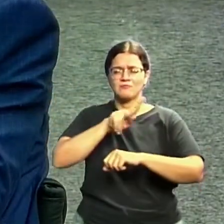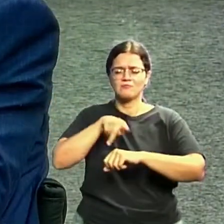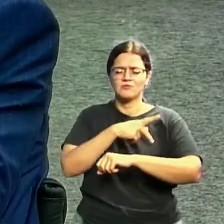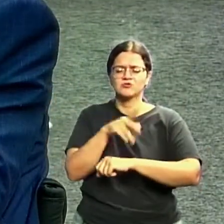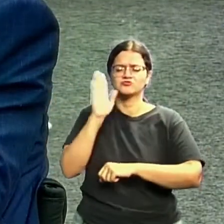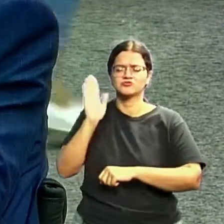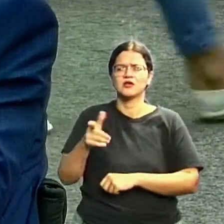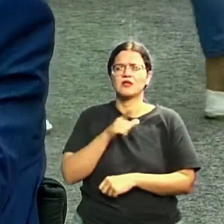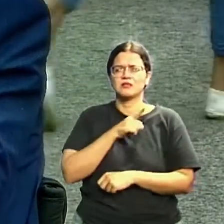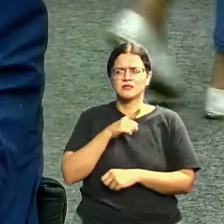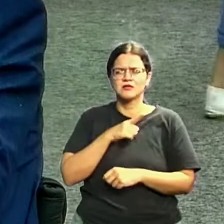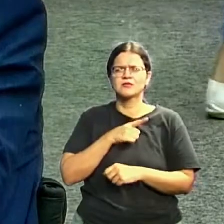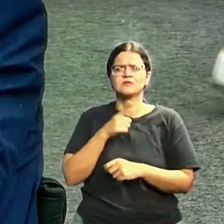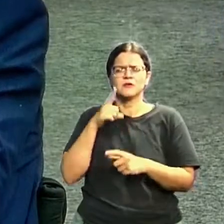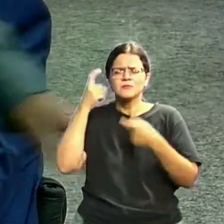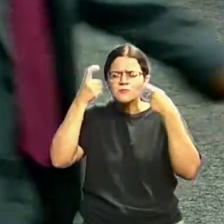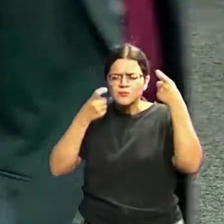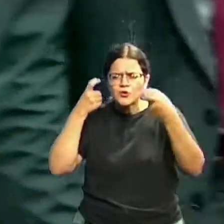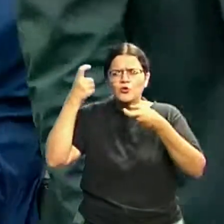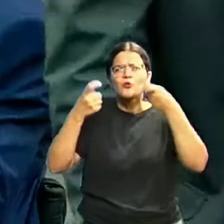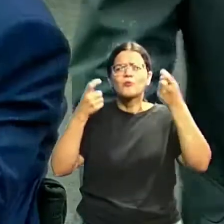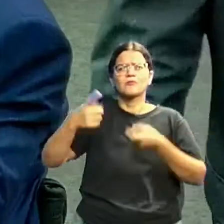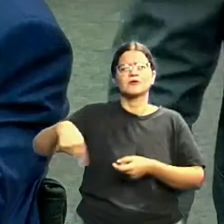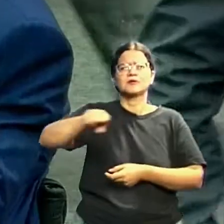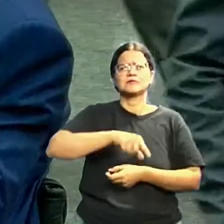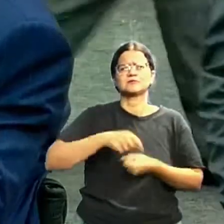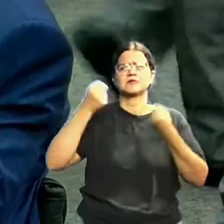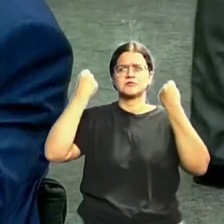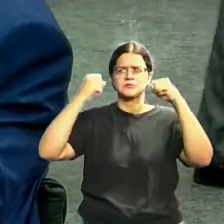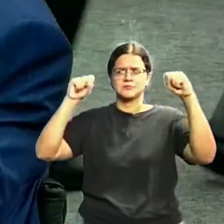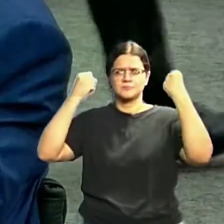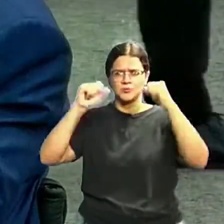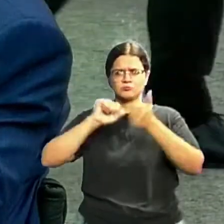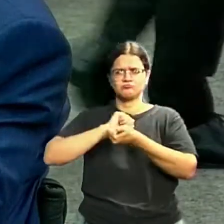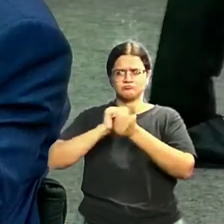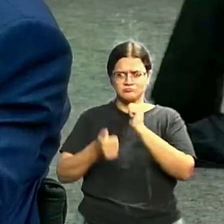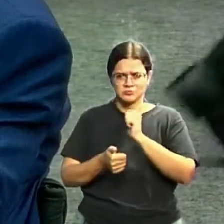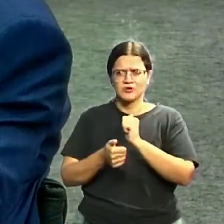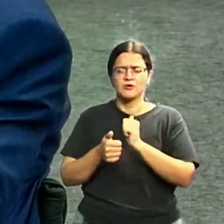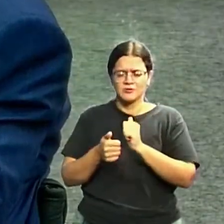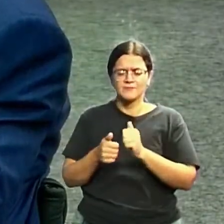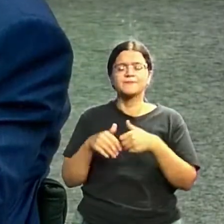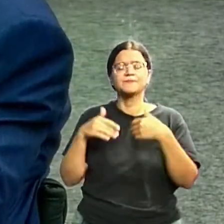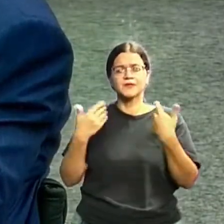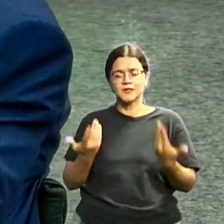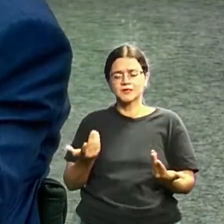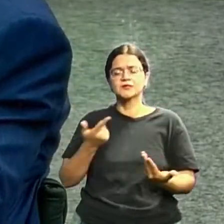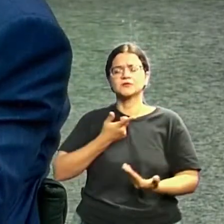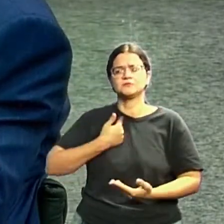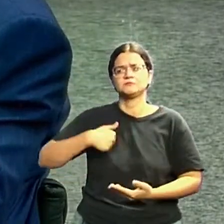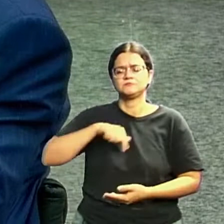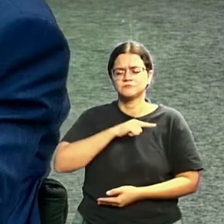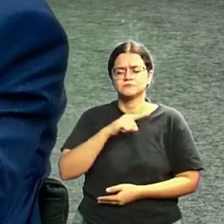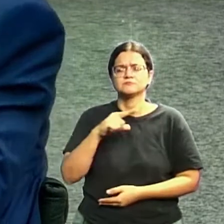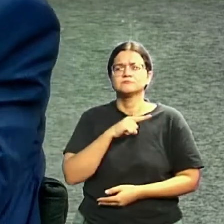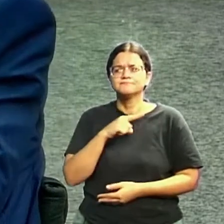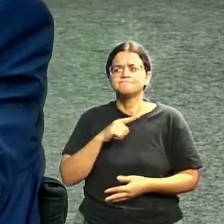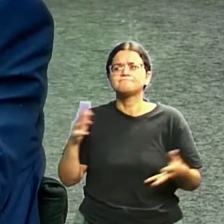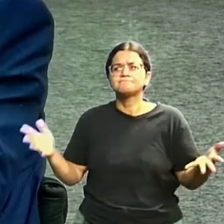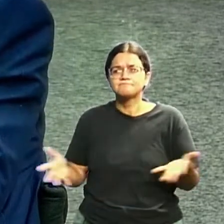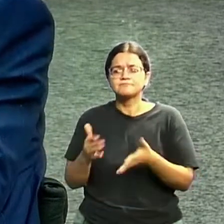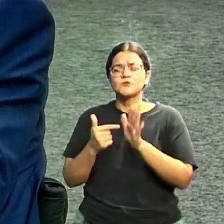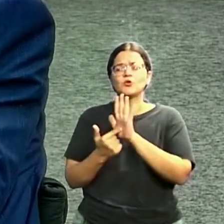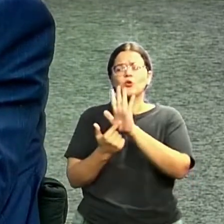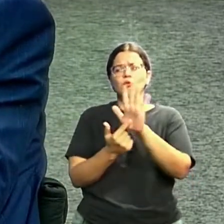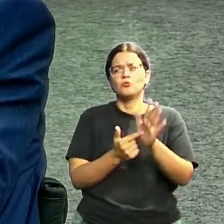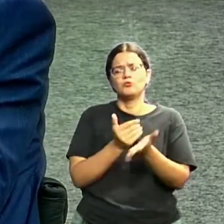países que importam aí com a prática dos esportes coletivos. Então, estamos